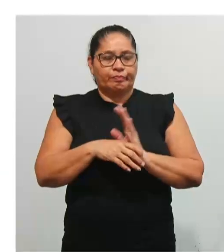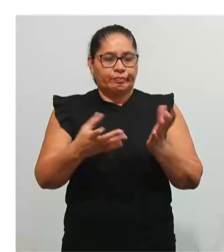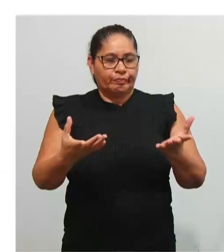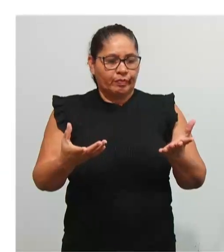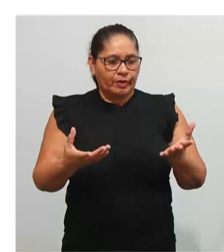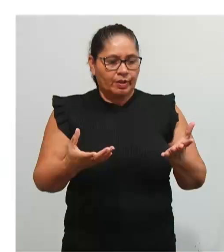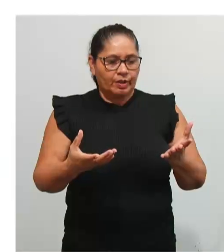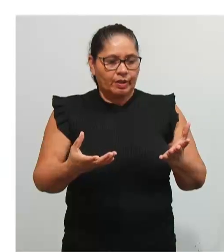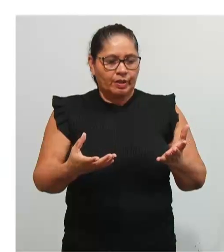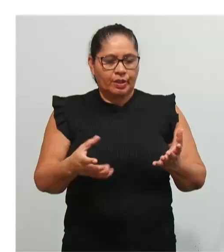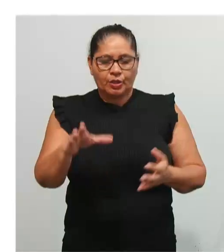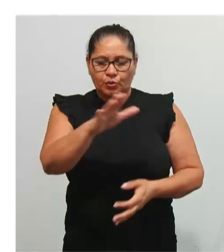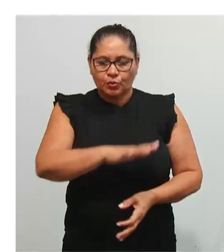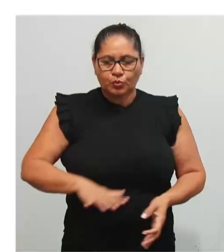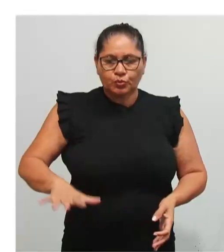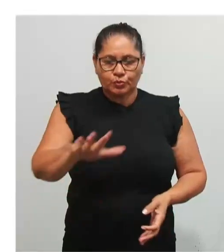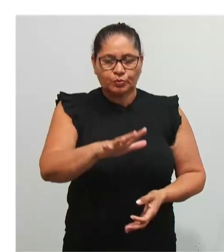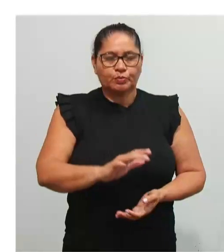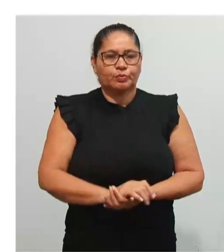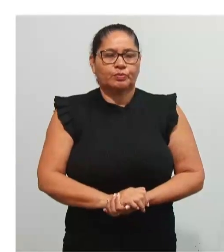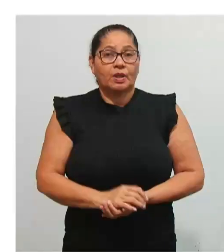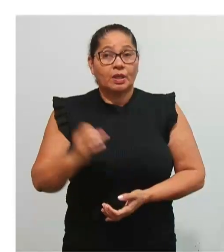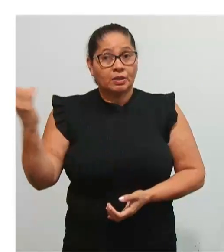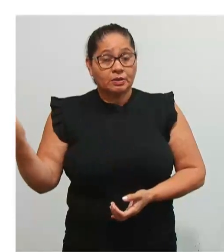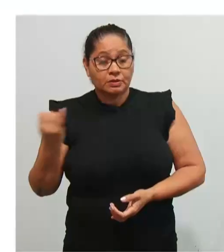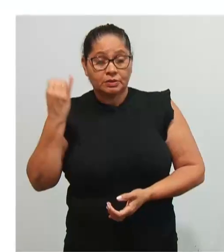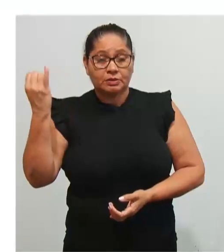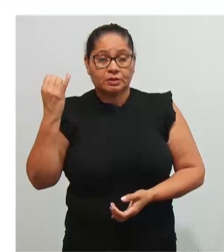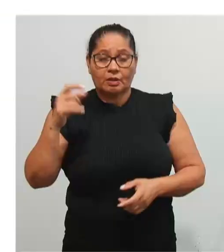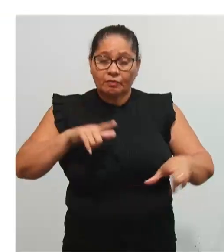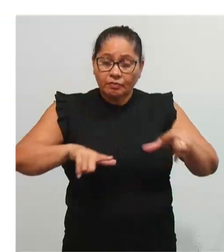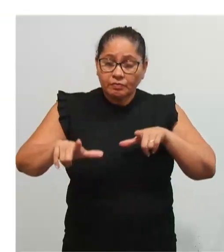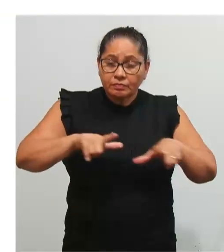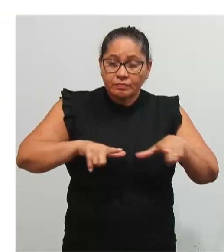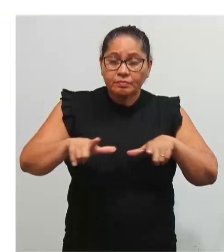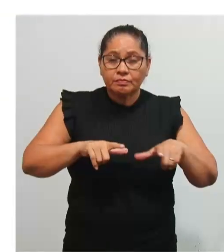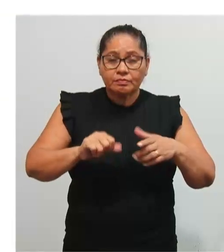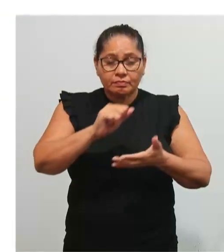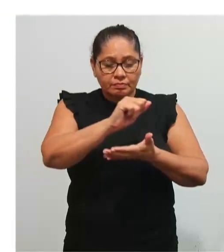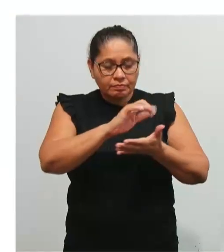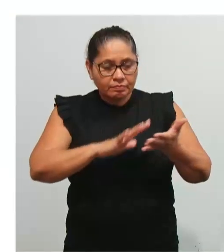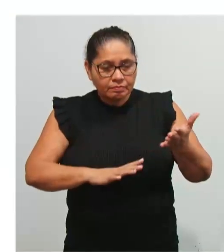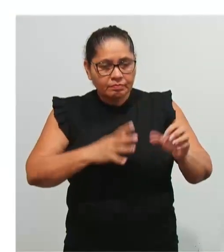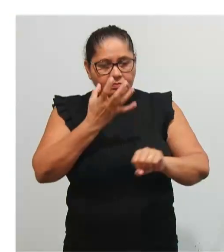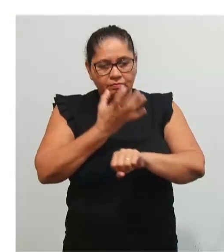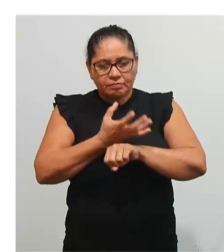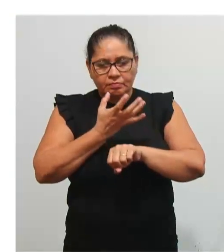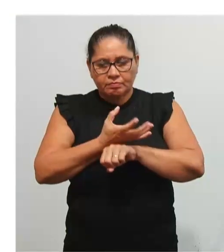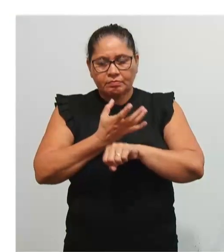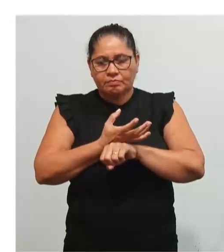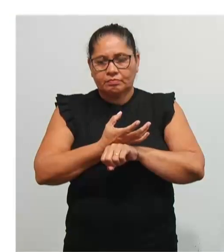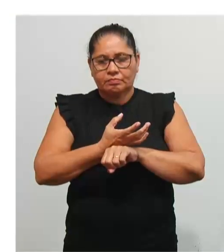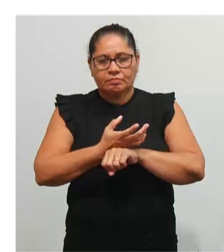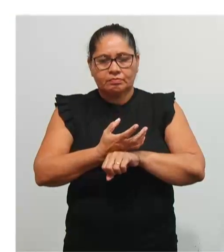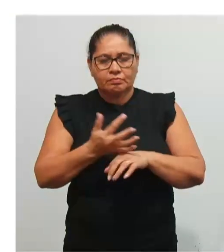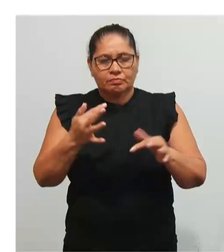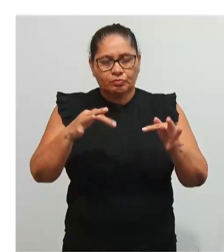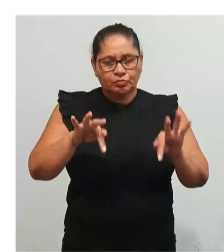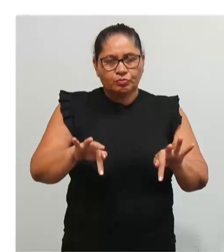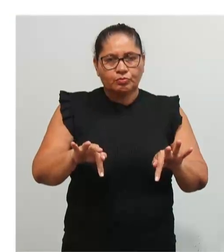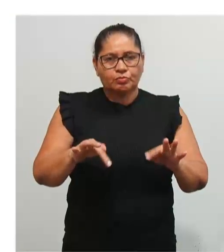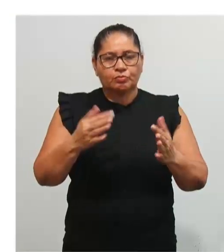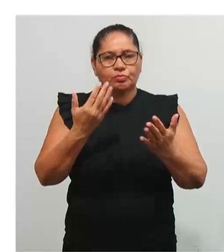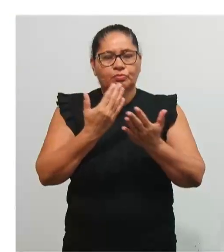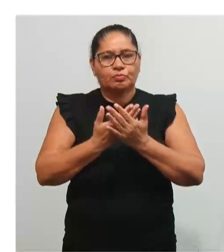para a accountability. Esses conceitos são importantes, a gente vai trabalhar eles mais nas atividades da disciplina. Esse é o último conteúdo da nossa